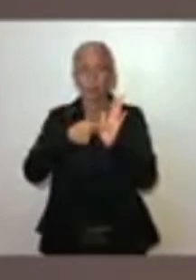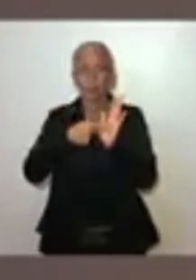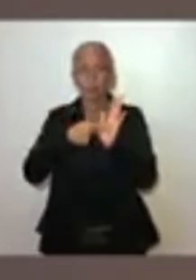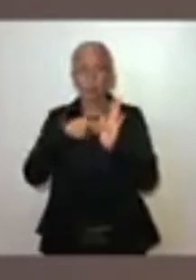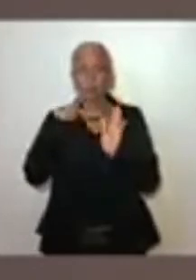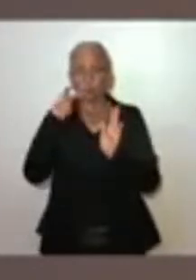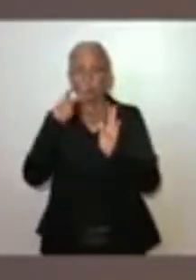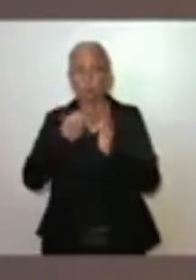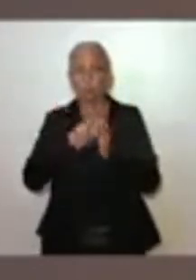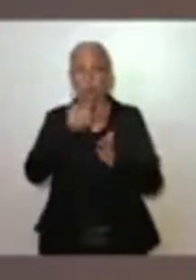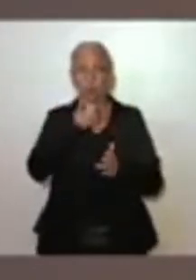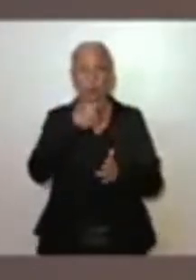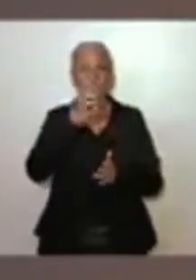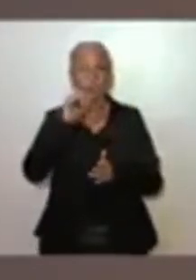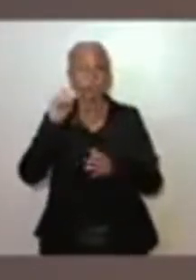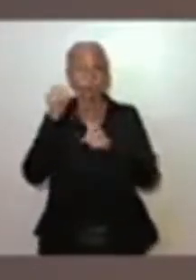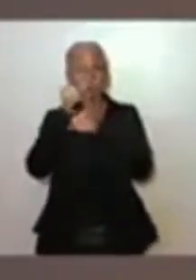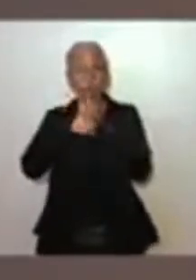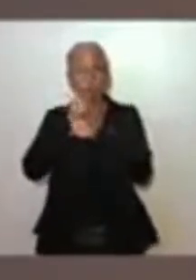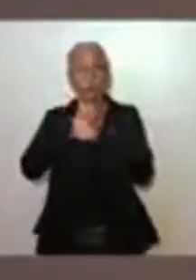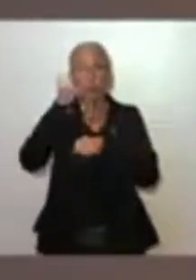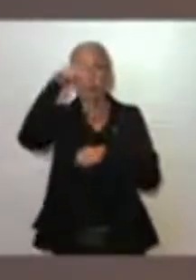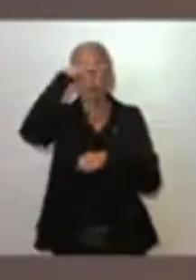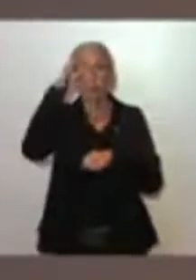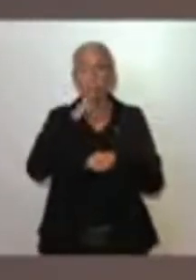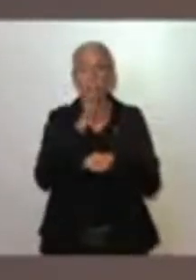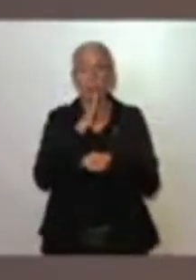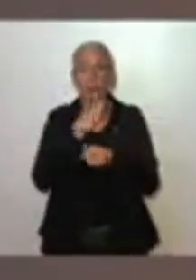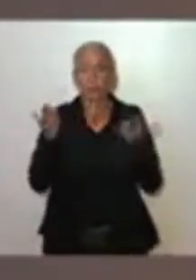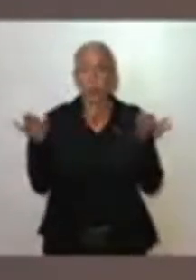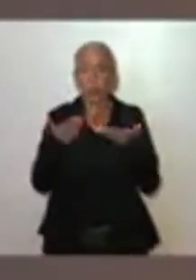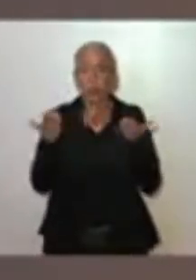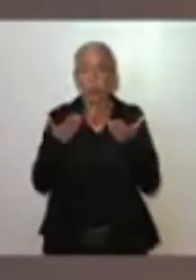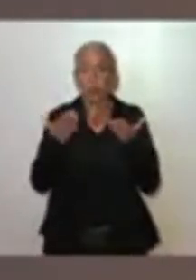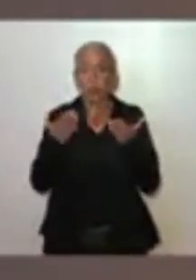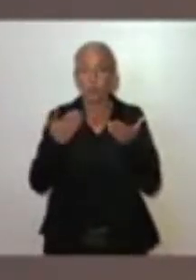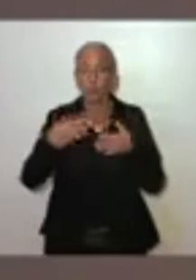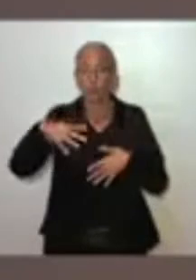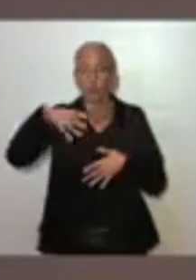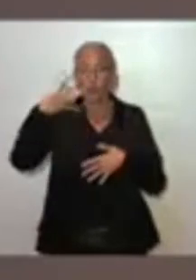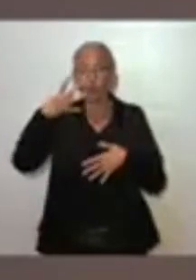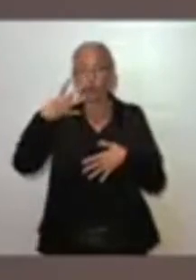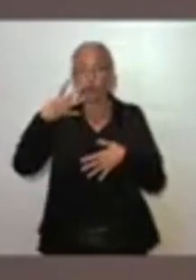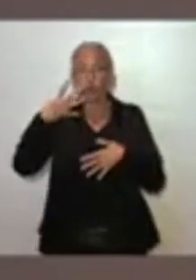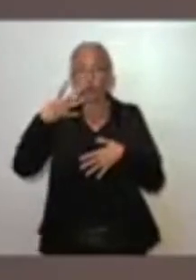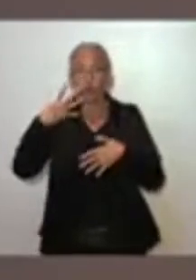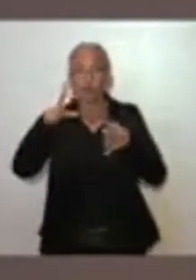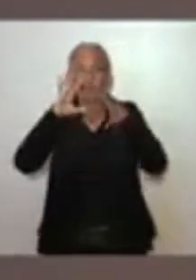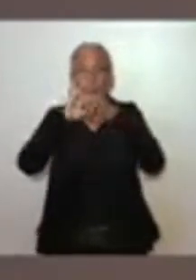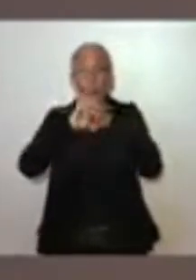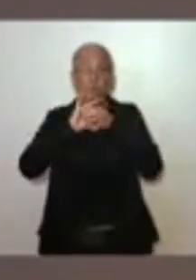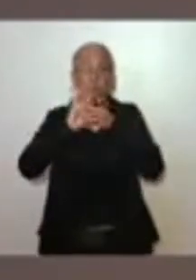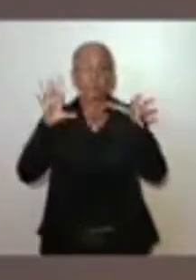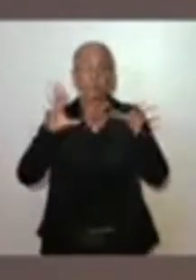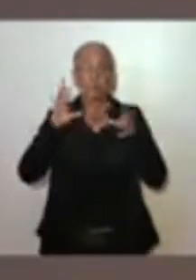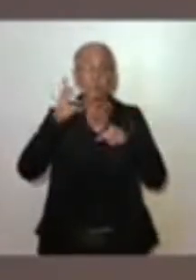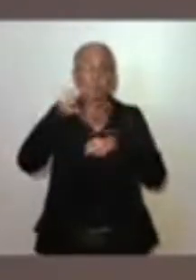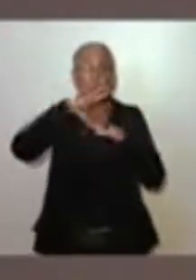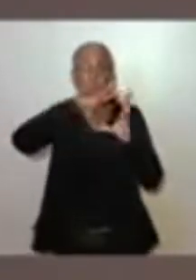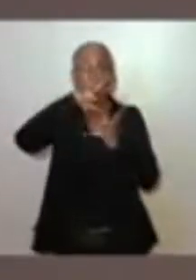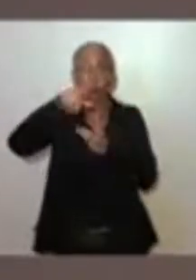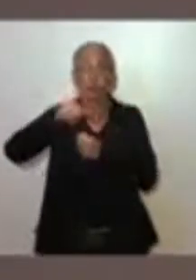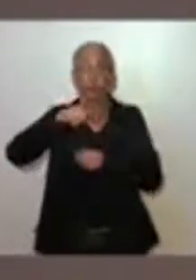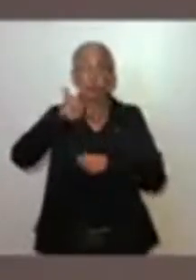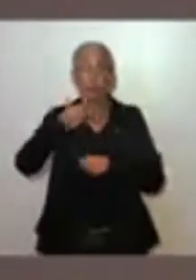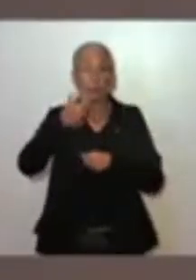Em 200 anos o Brasil se tornou a quarta maior democracia de massas do mundo e a décima